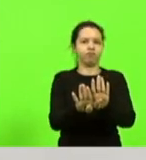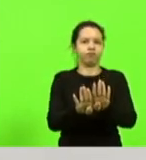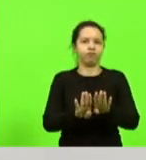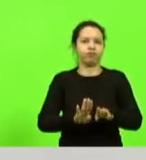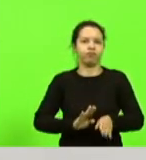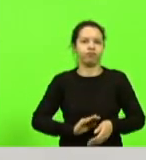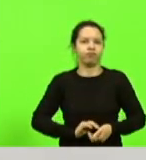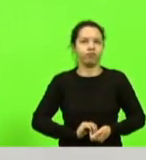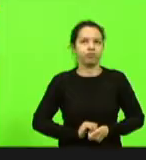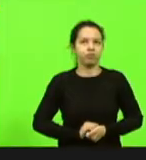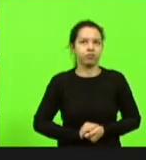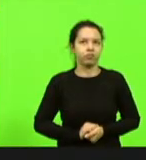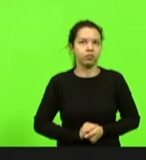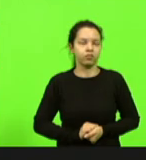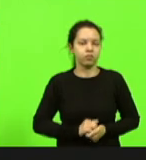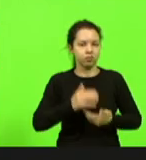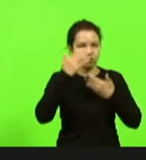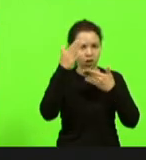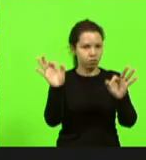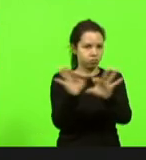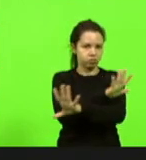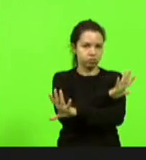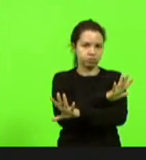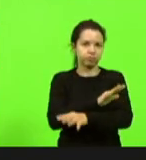minuto, deputado. Obrigado. Encerrei.